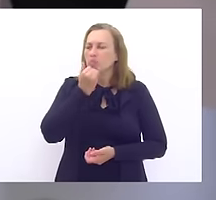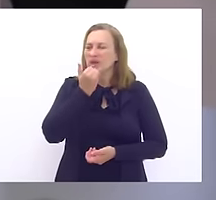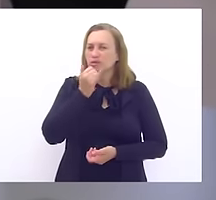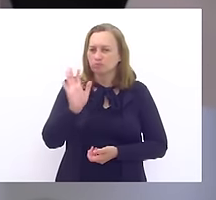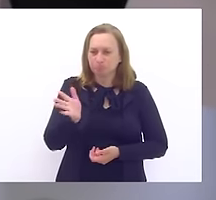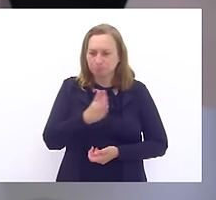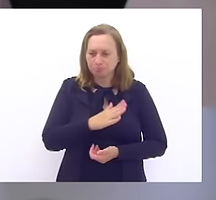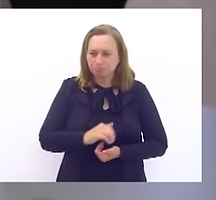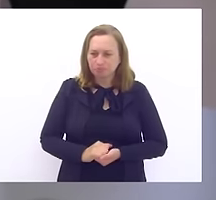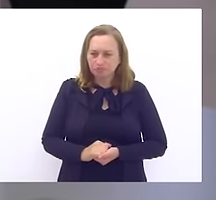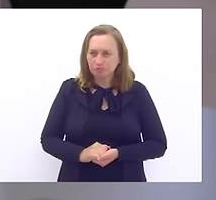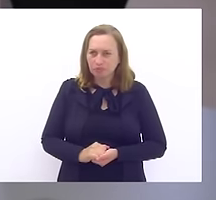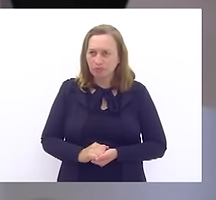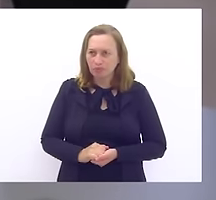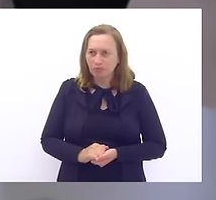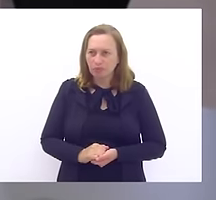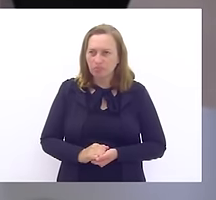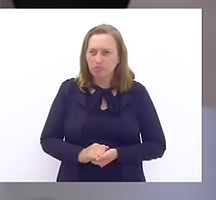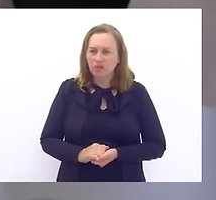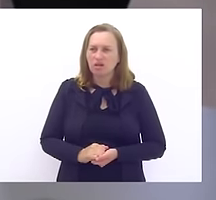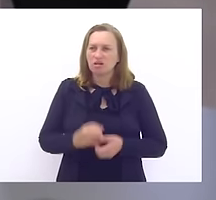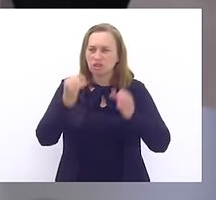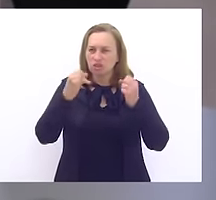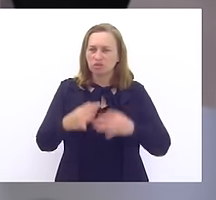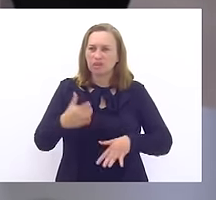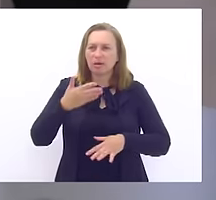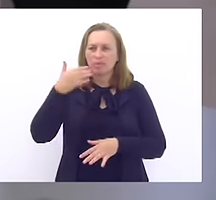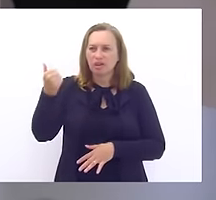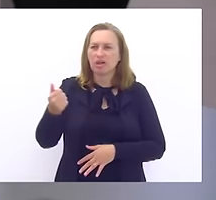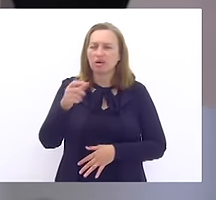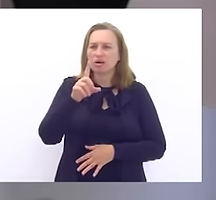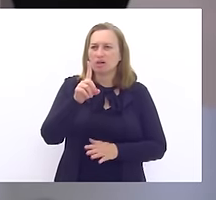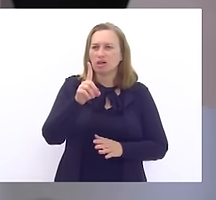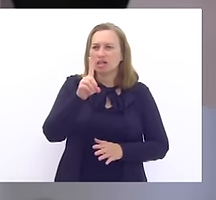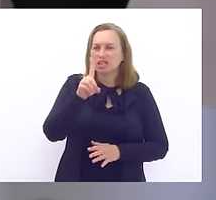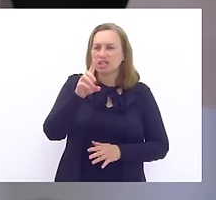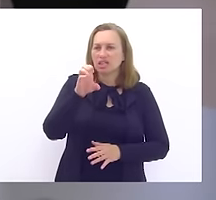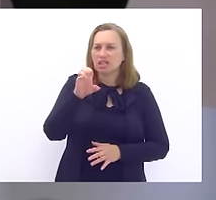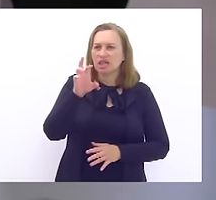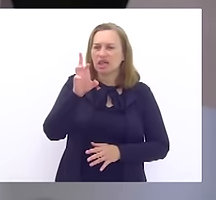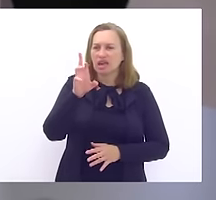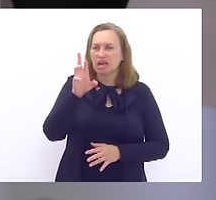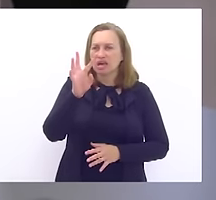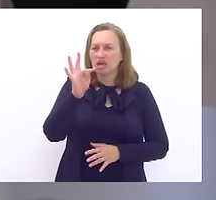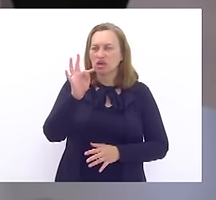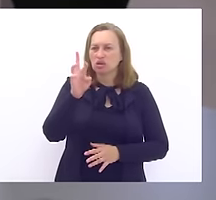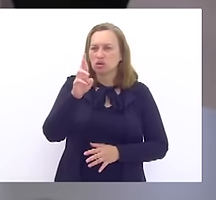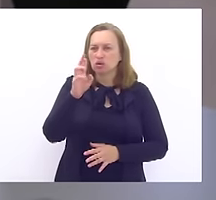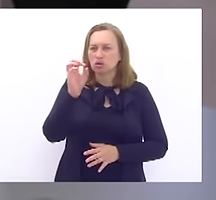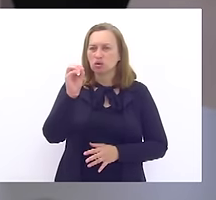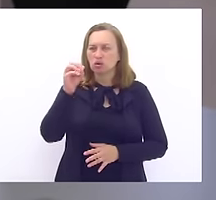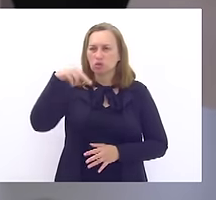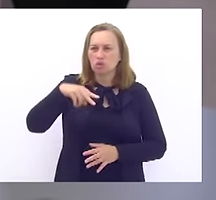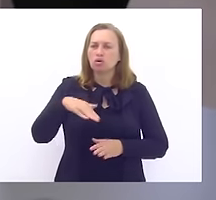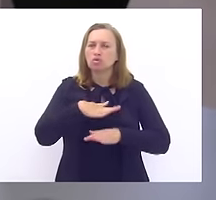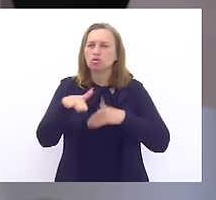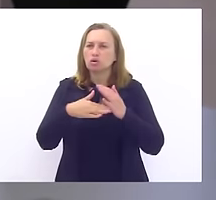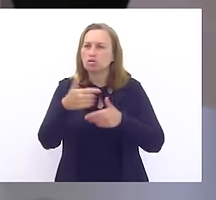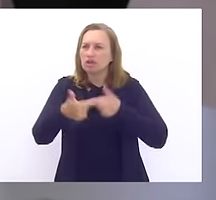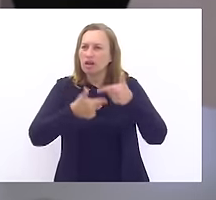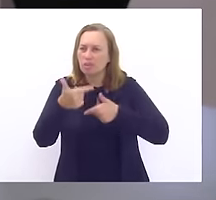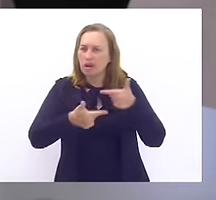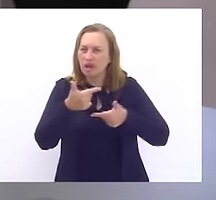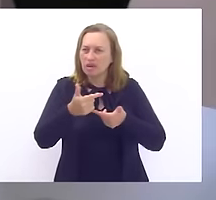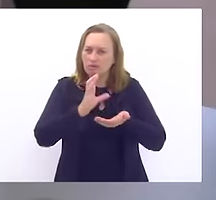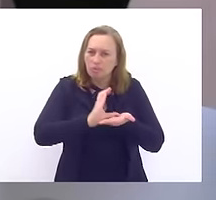vamos chamar um exemplo melhor desculpa é o Detro todo o serviço que ele faz quando o serviço e essa taxa vai